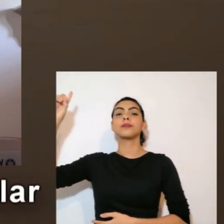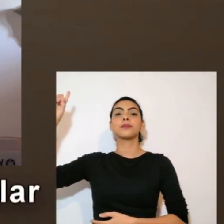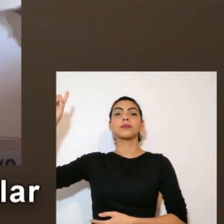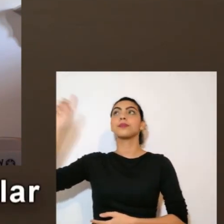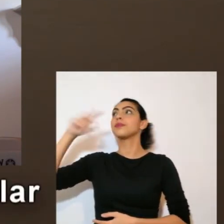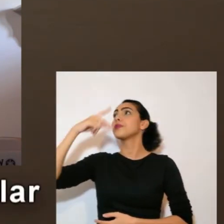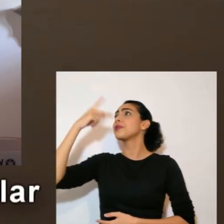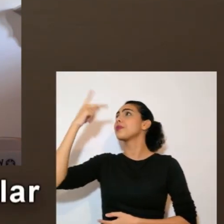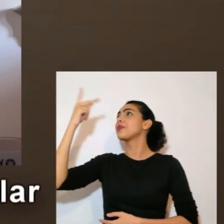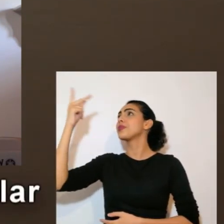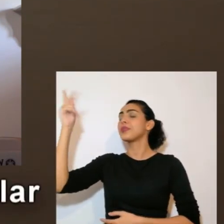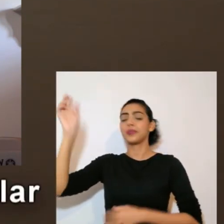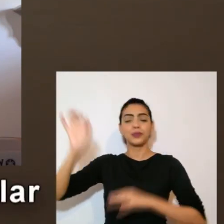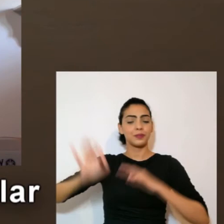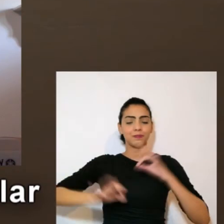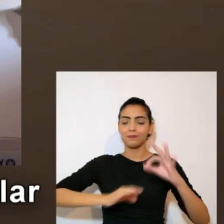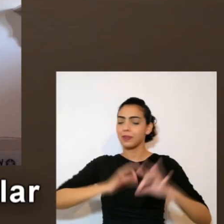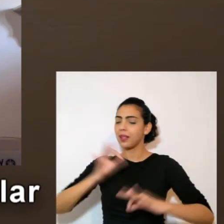Deus, os seus